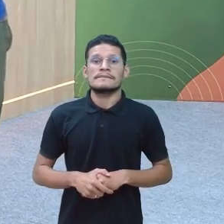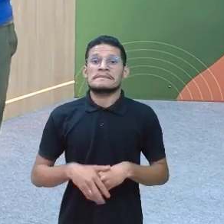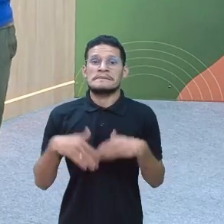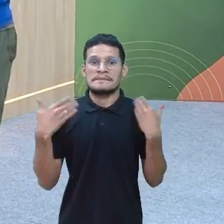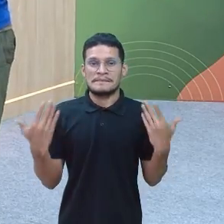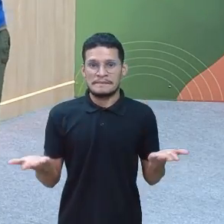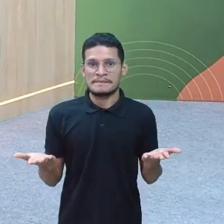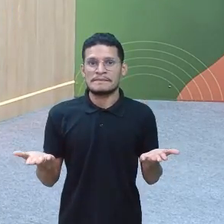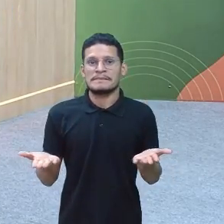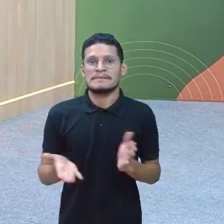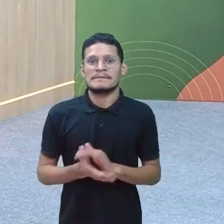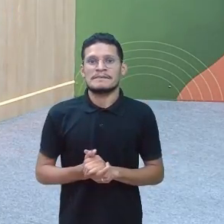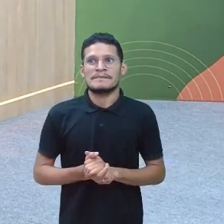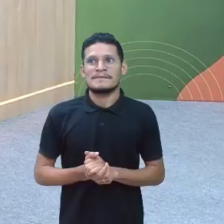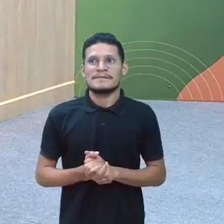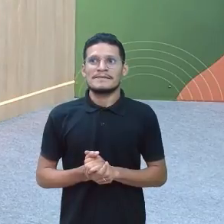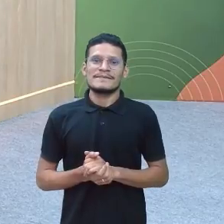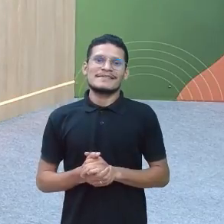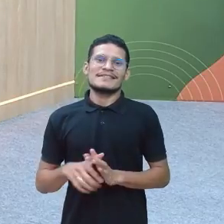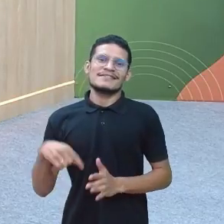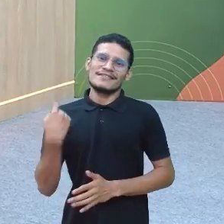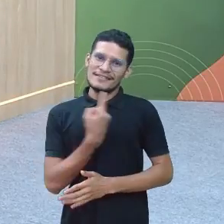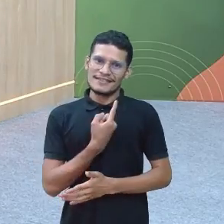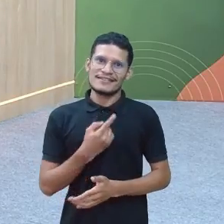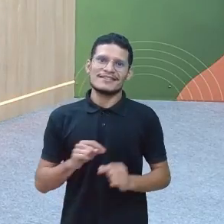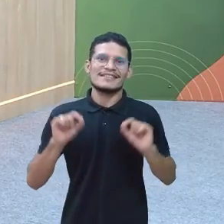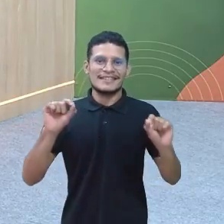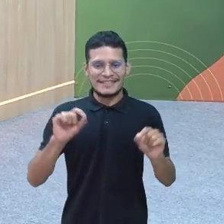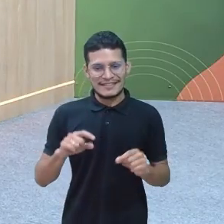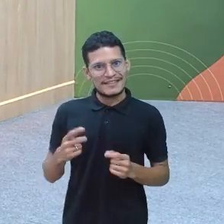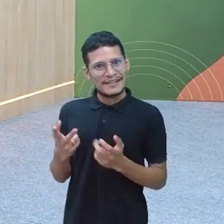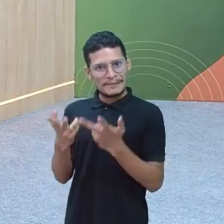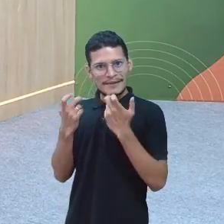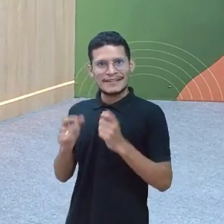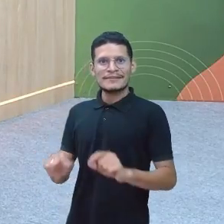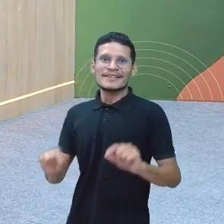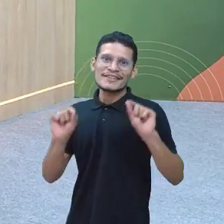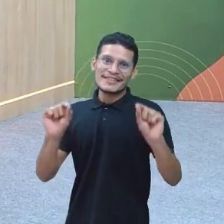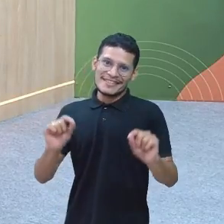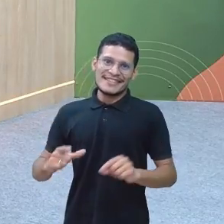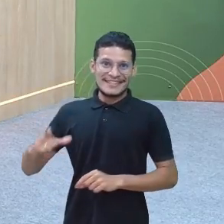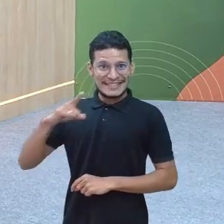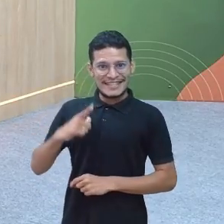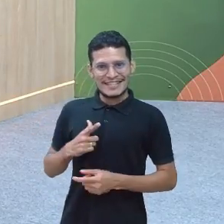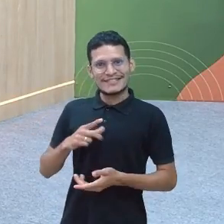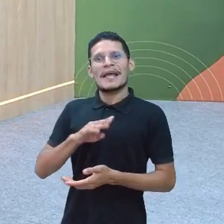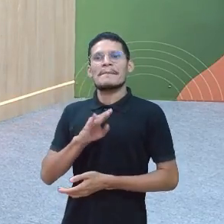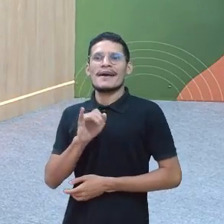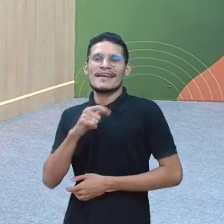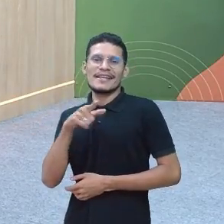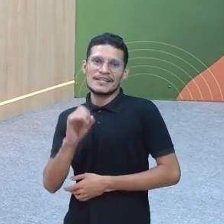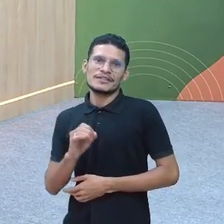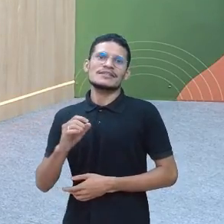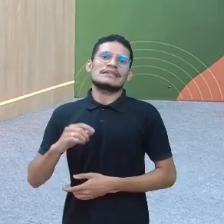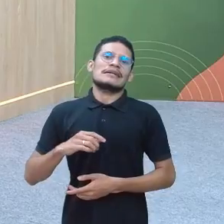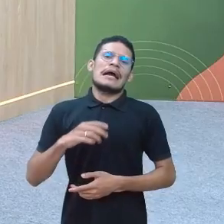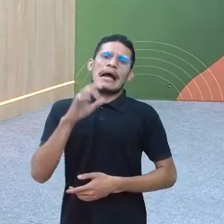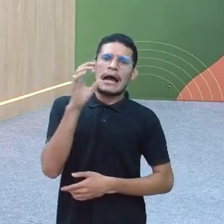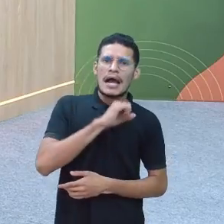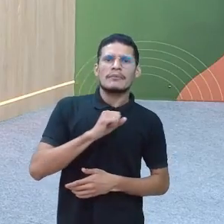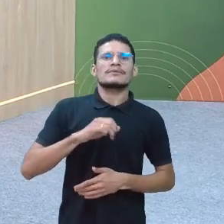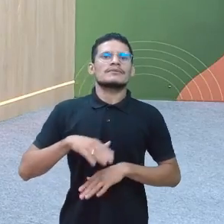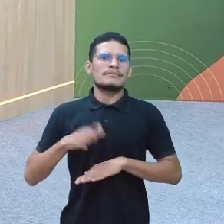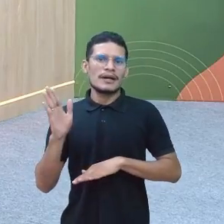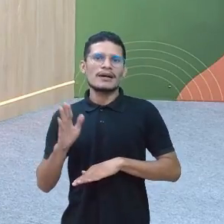E aí, e aí a gente deu para perceber que a gente tem o baião um pouquinho mais rápido,